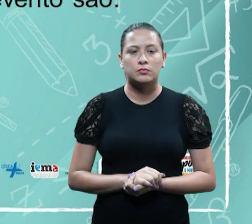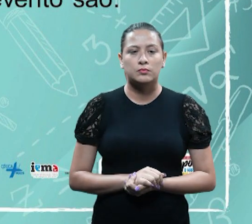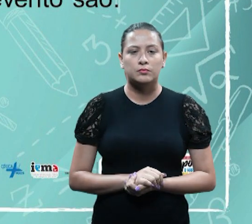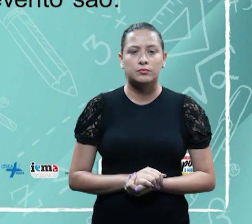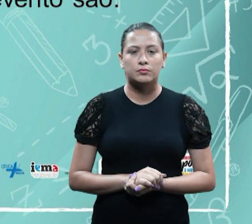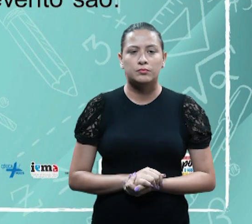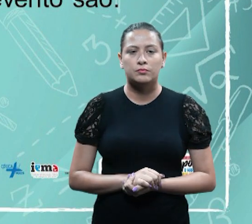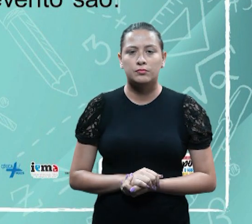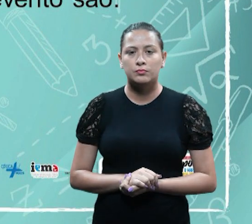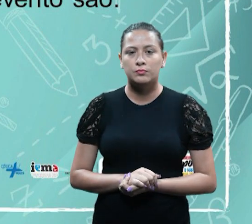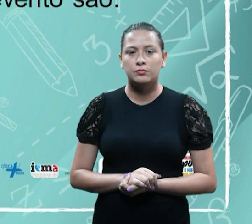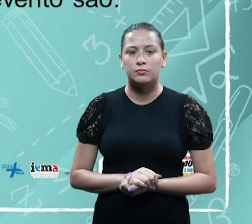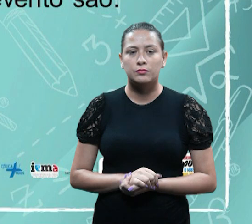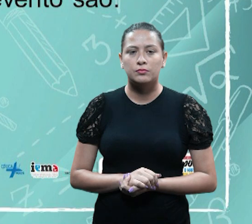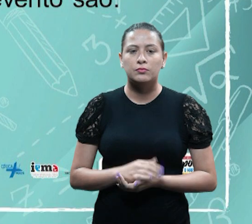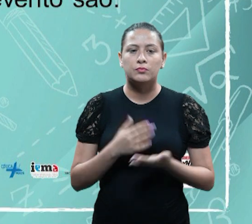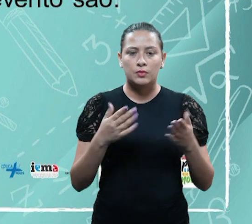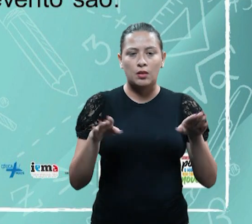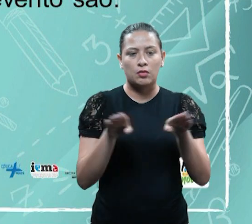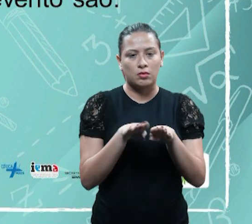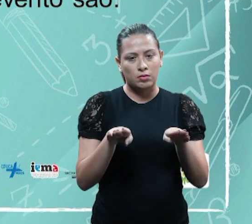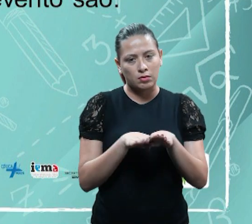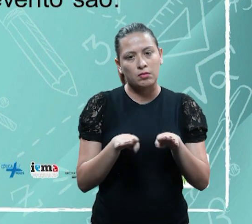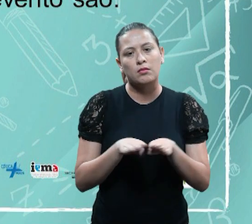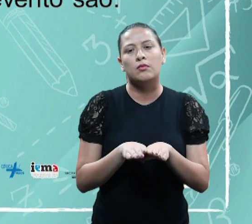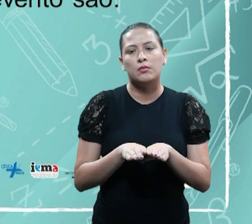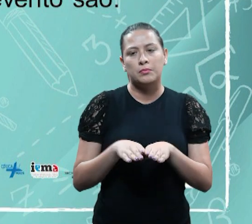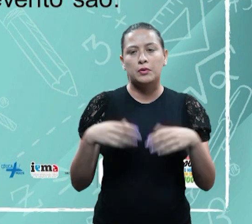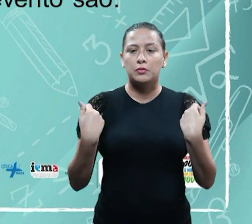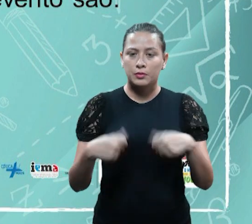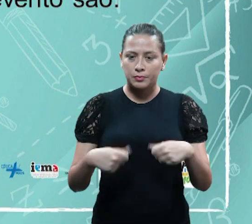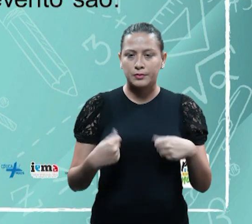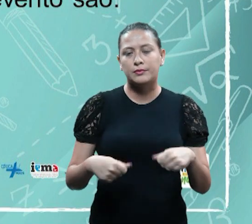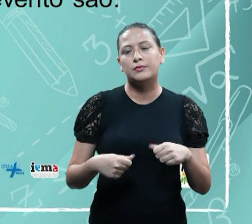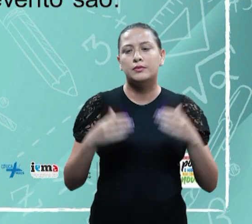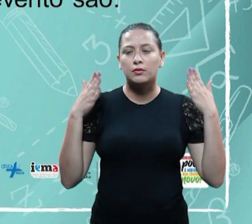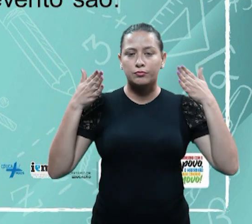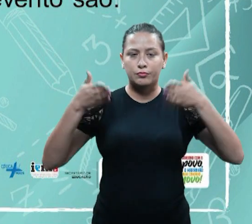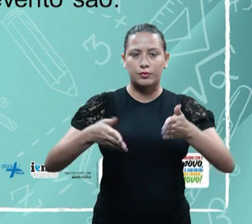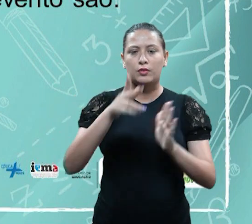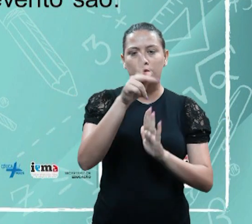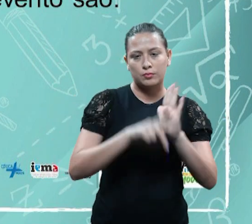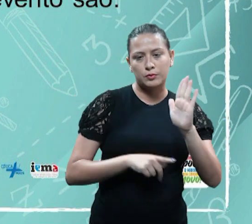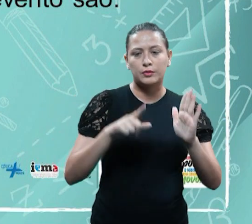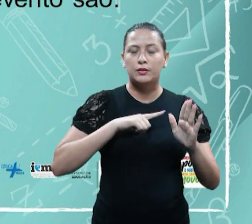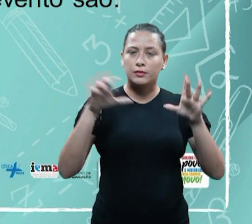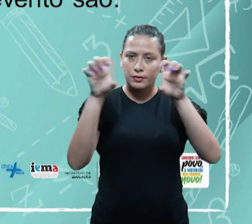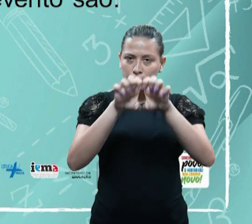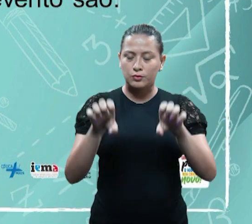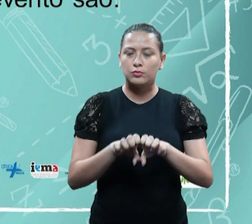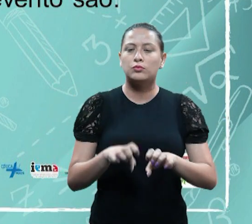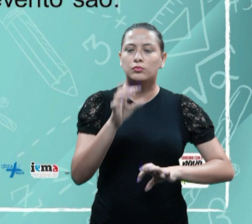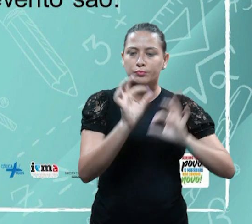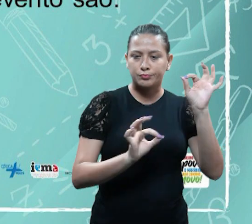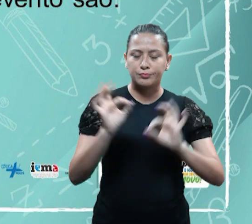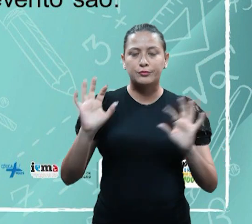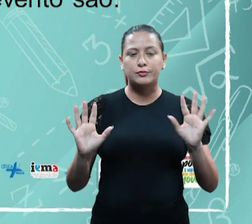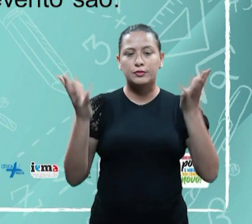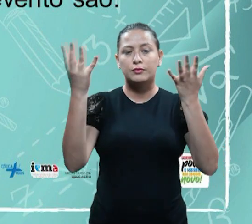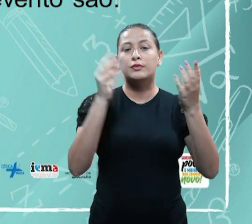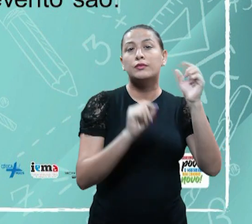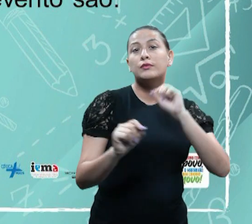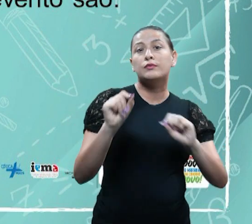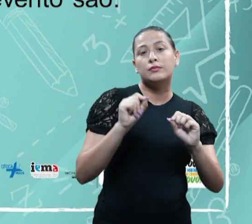Os principais itens que devem ser enfocados, né, nesse projeto e que compõem essa estrutura organizacional do evento são: